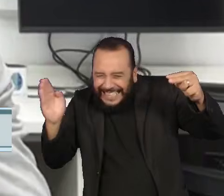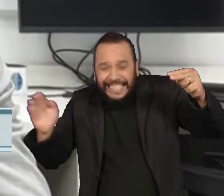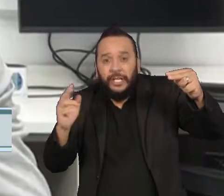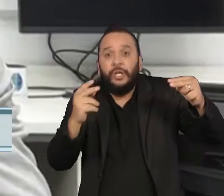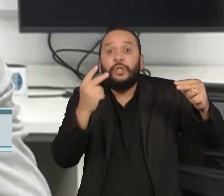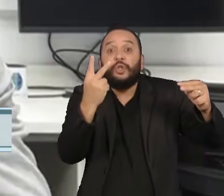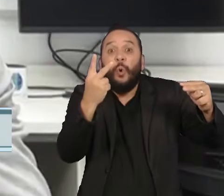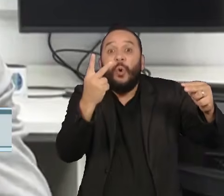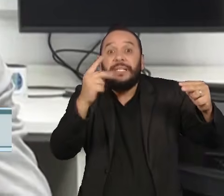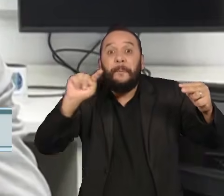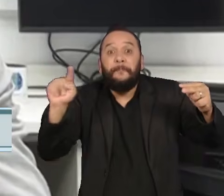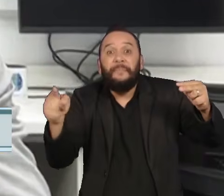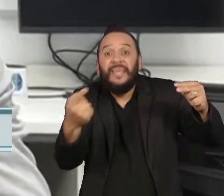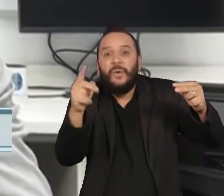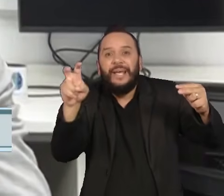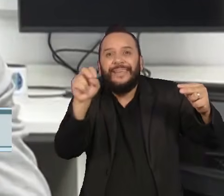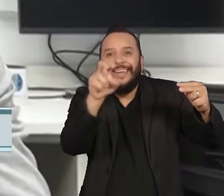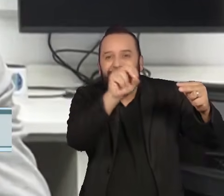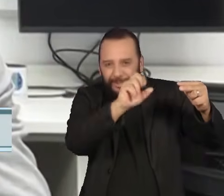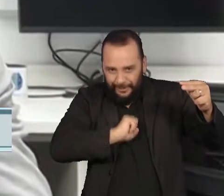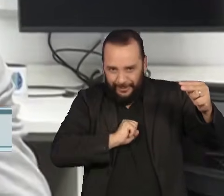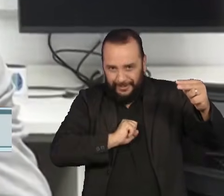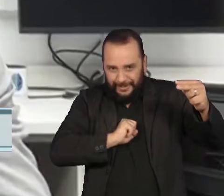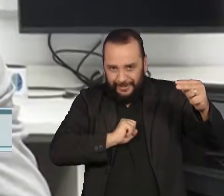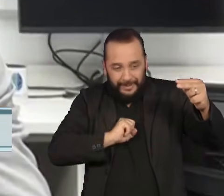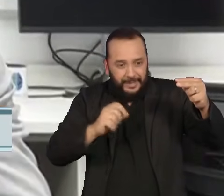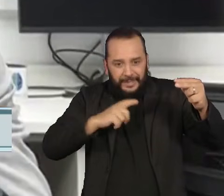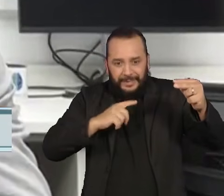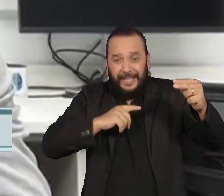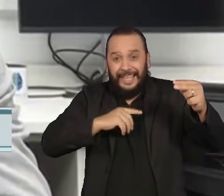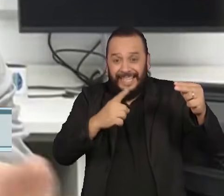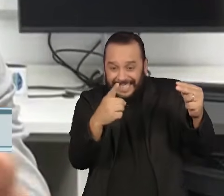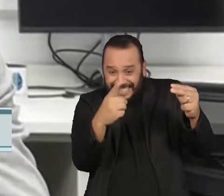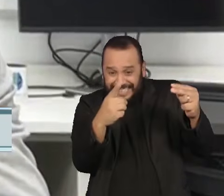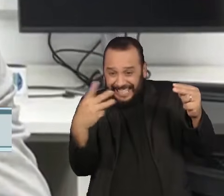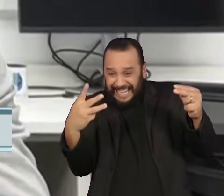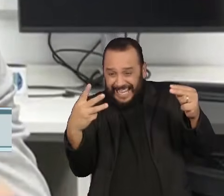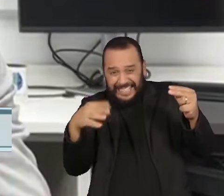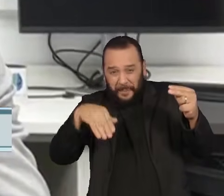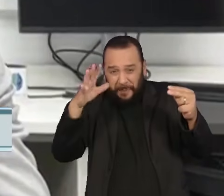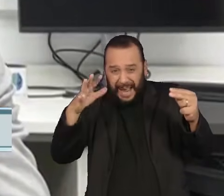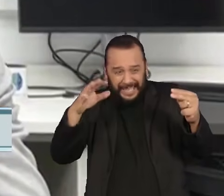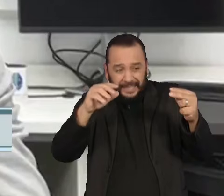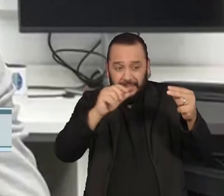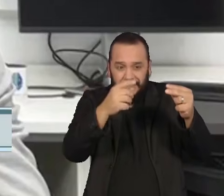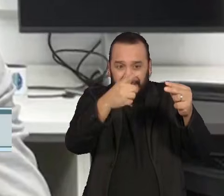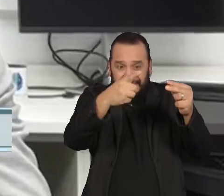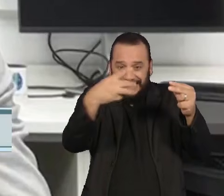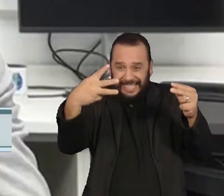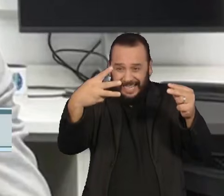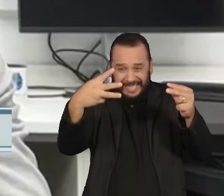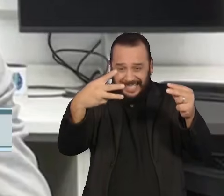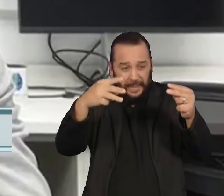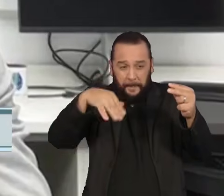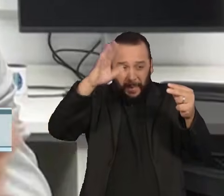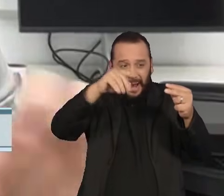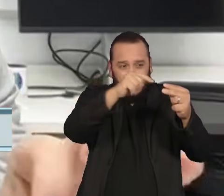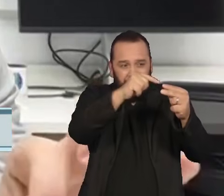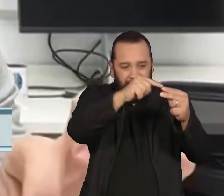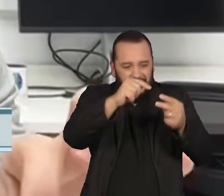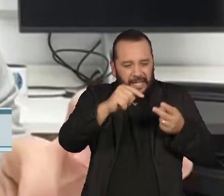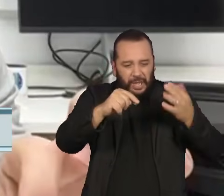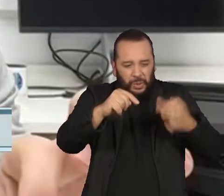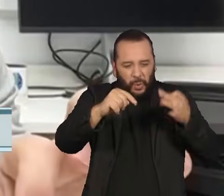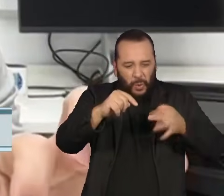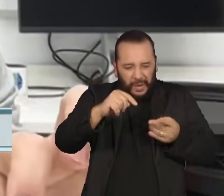13 pedaços que contribuem mais, 12 exclusivamente para a relação entre TDAH e dor crônica. E aí, quando a gente deu um